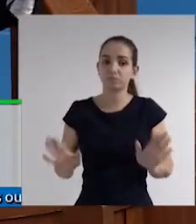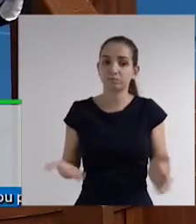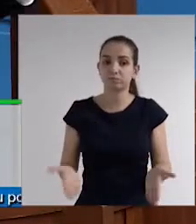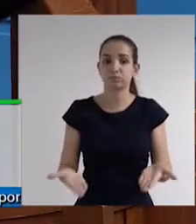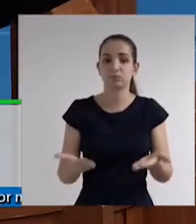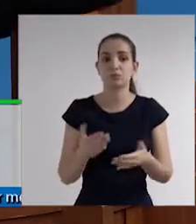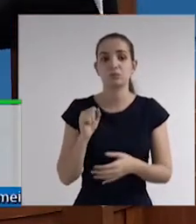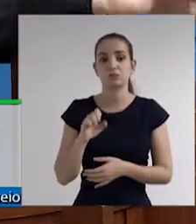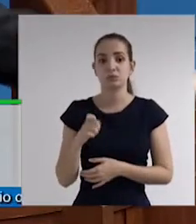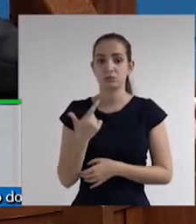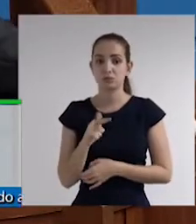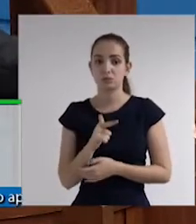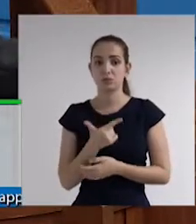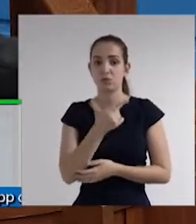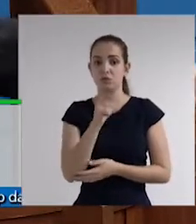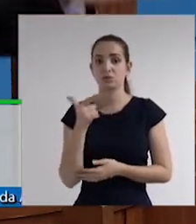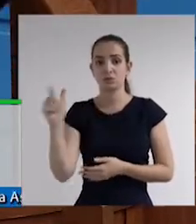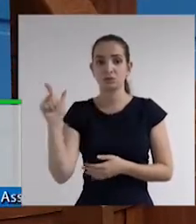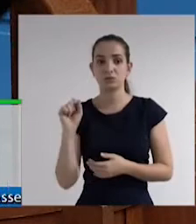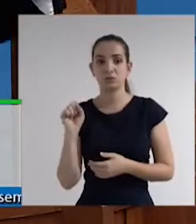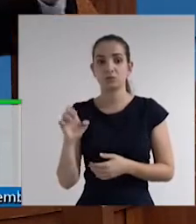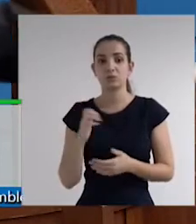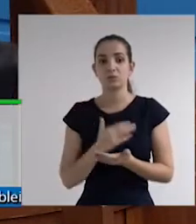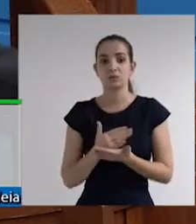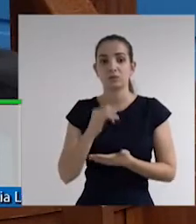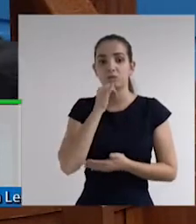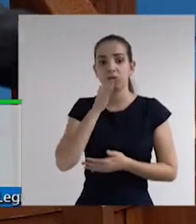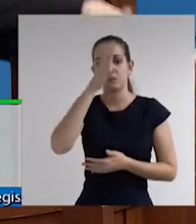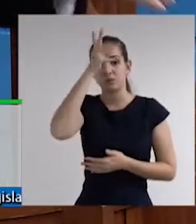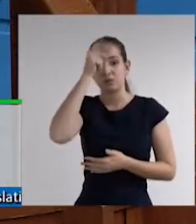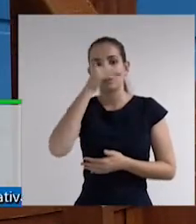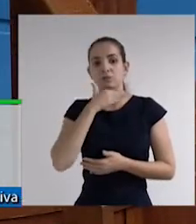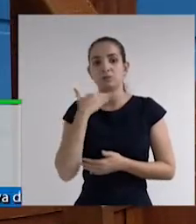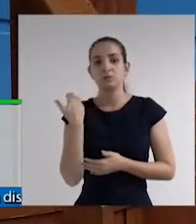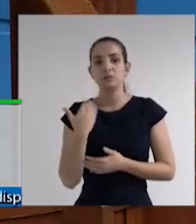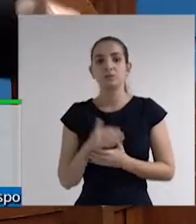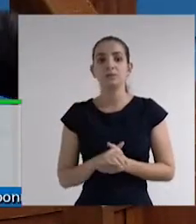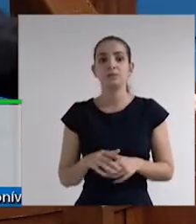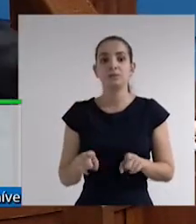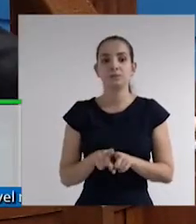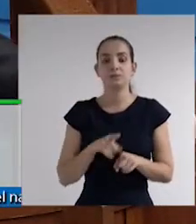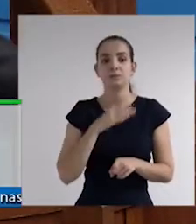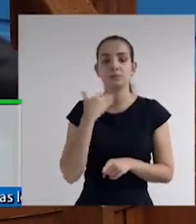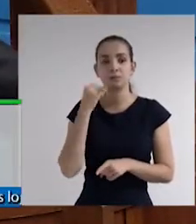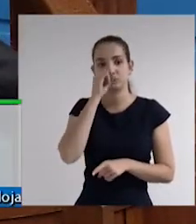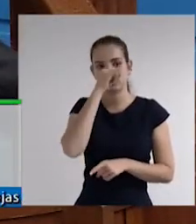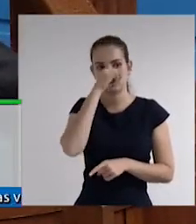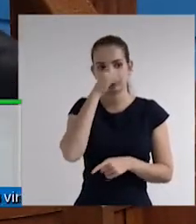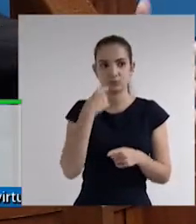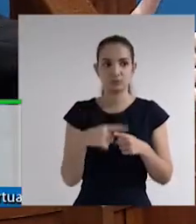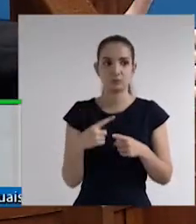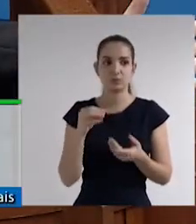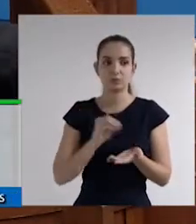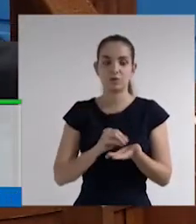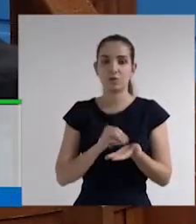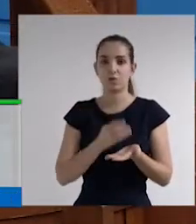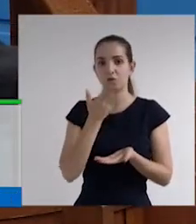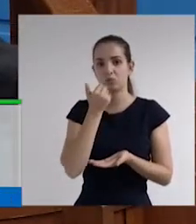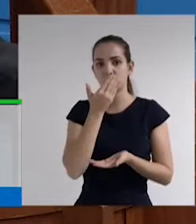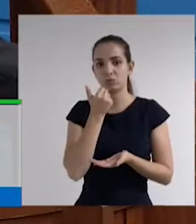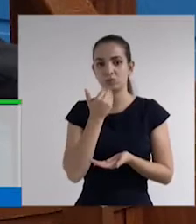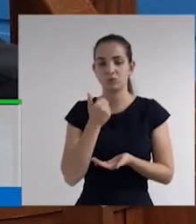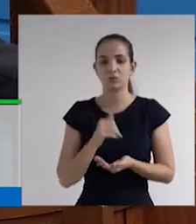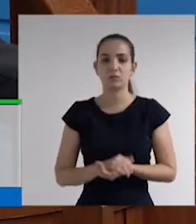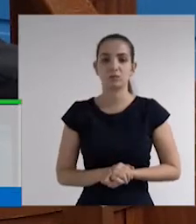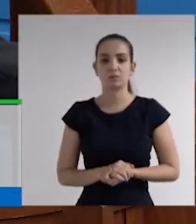tiver nada disso, se começar a morrer frango, se começar a morrer porco por falta de ração, porque não deixa